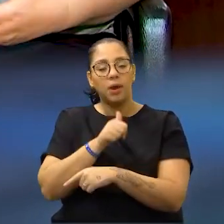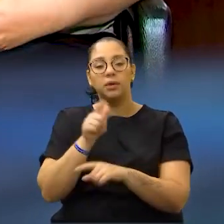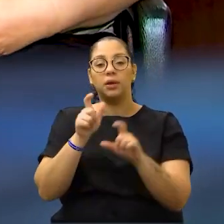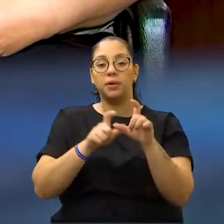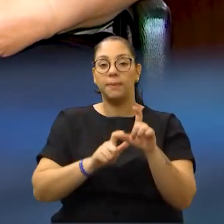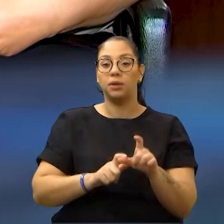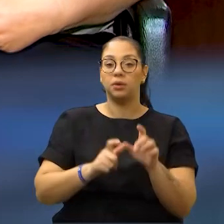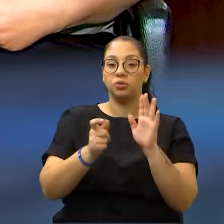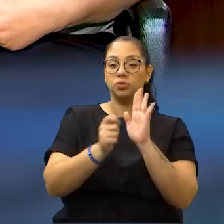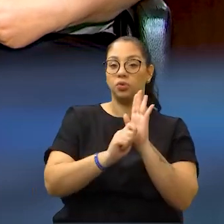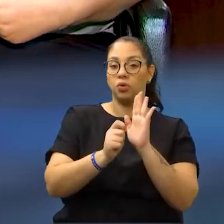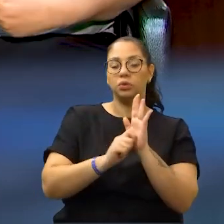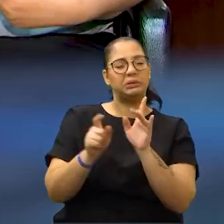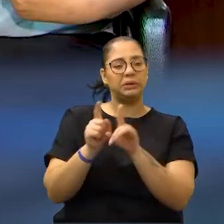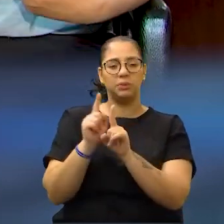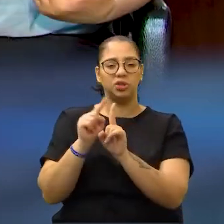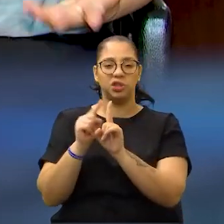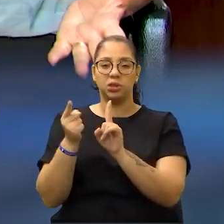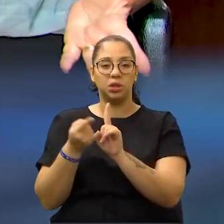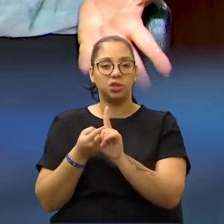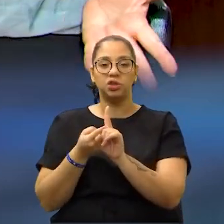mulheres, gestantes.